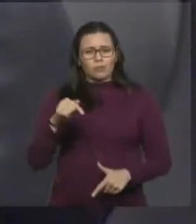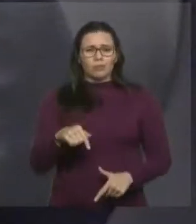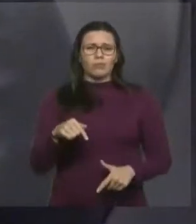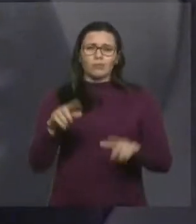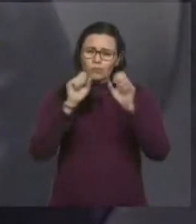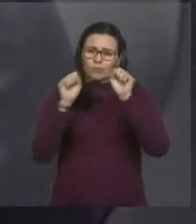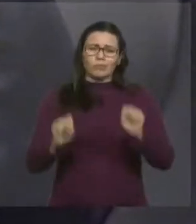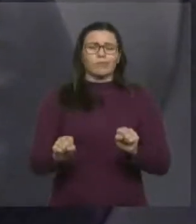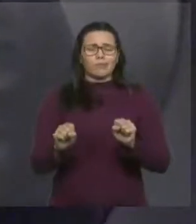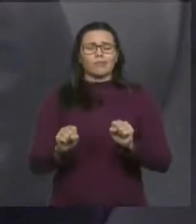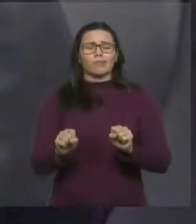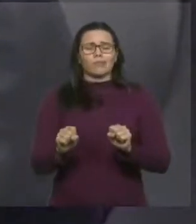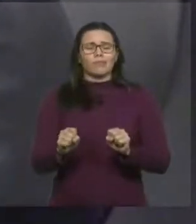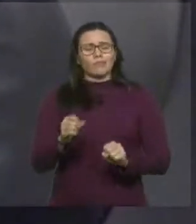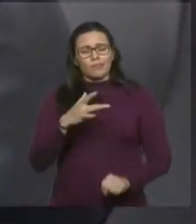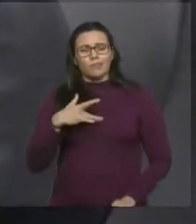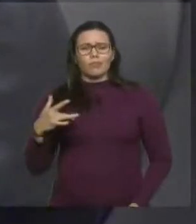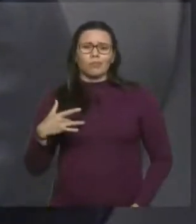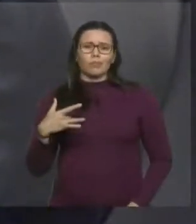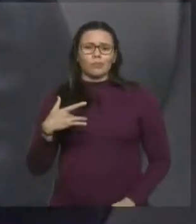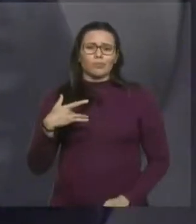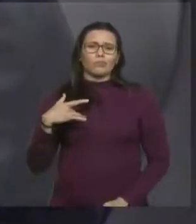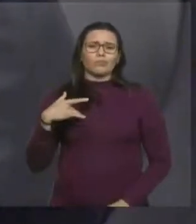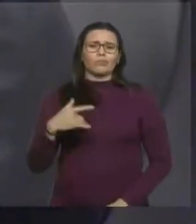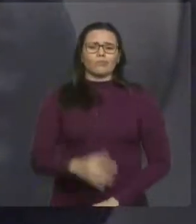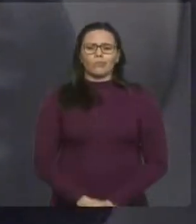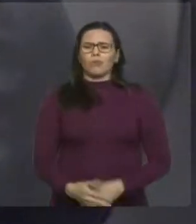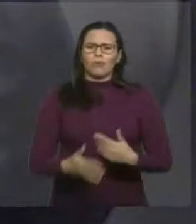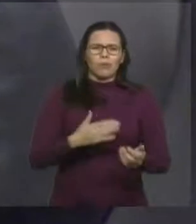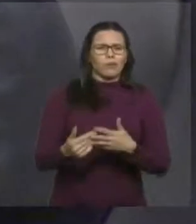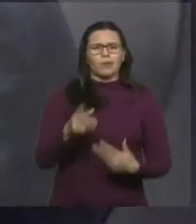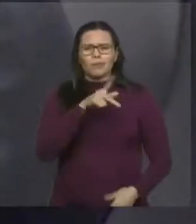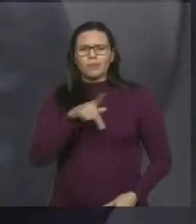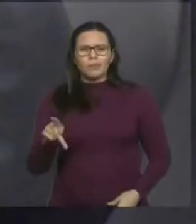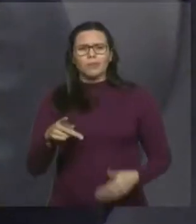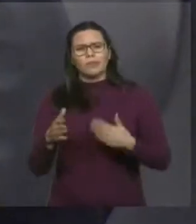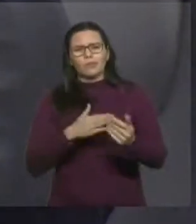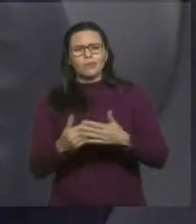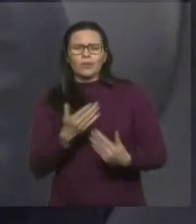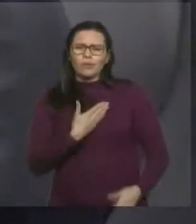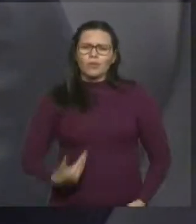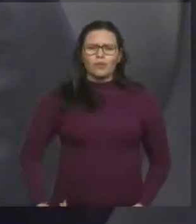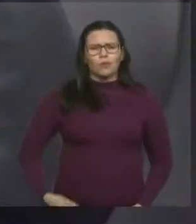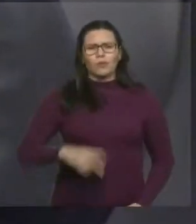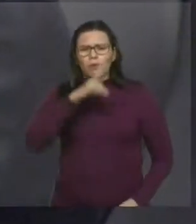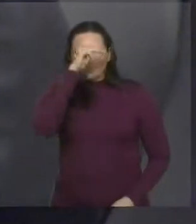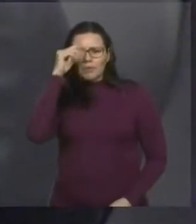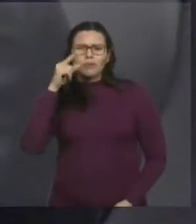é um desafio para qualquer presidente, para qualquer governador, para qualquer prefeito. Então, nós